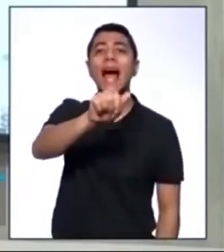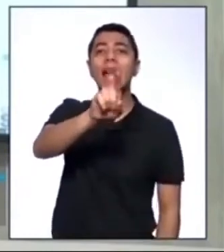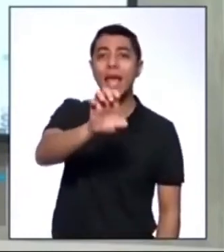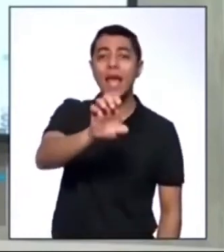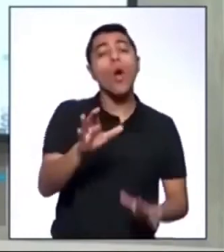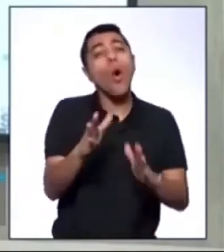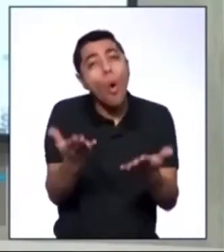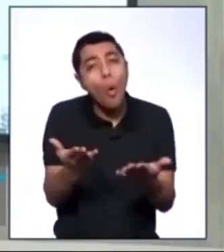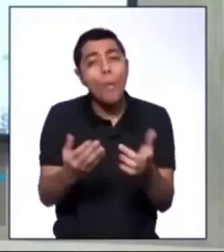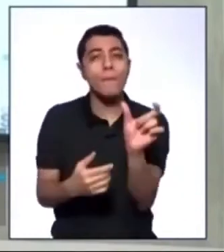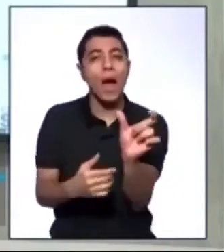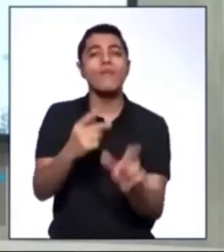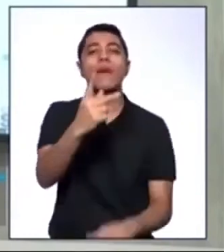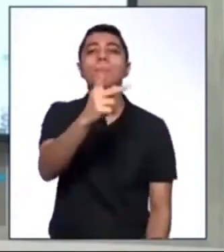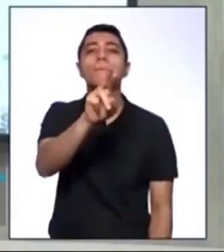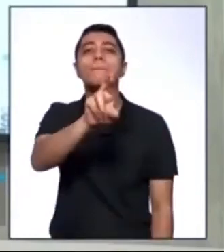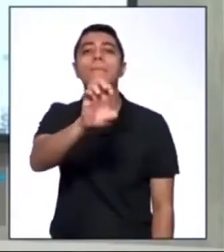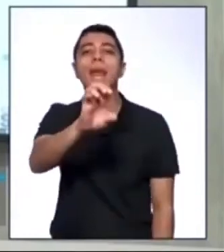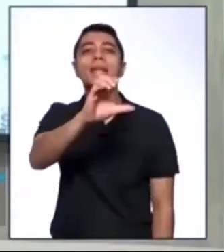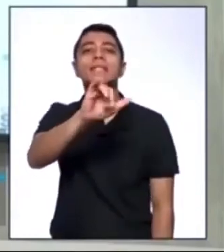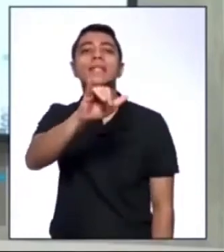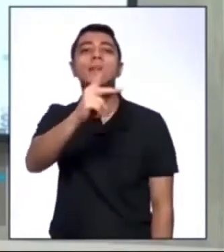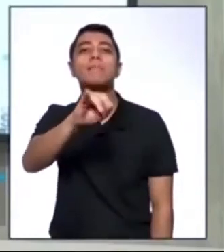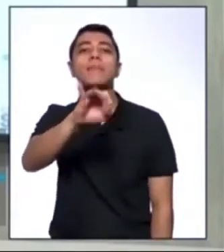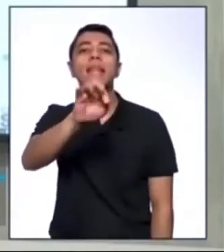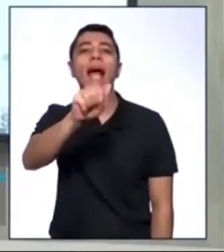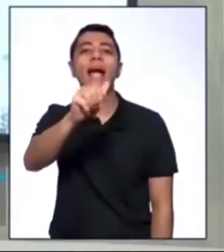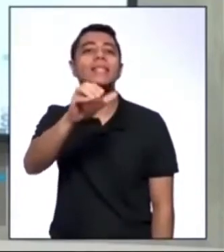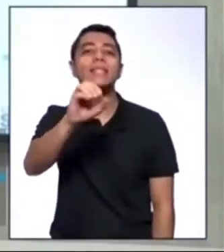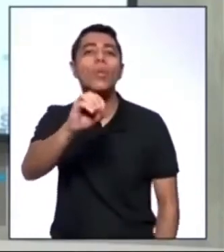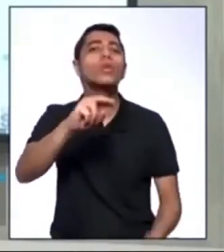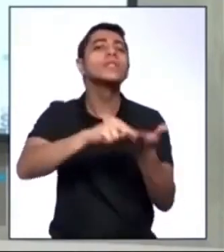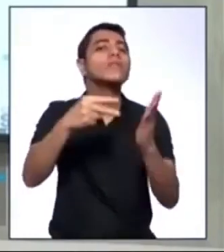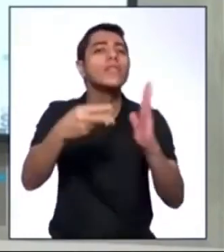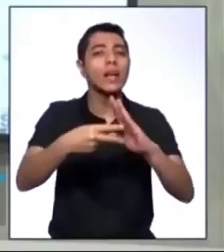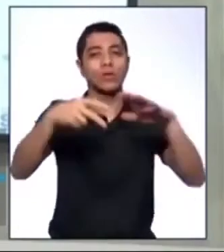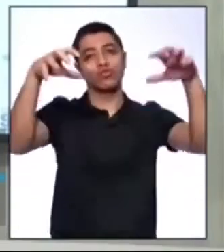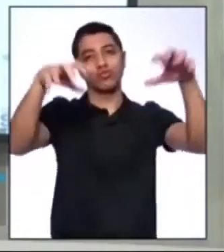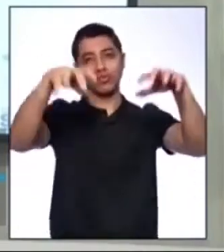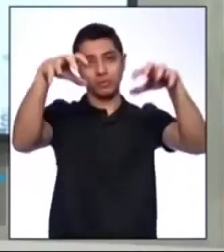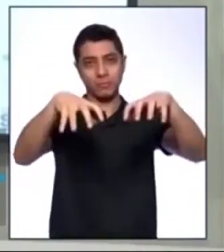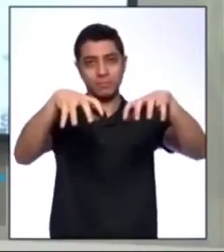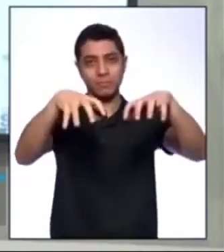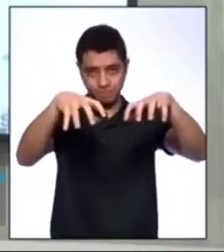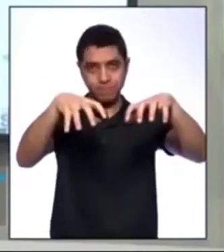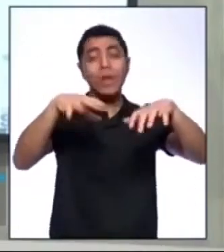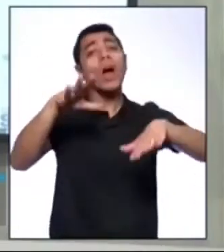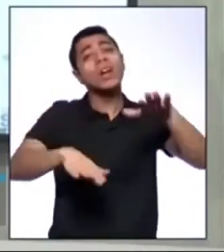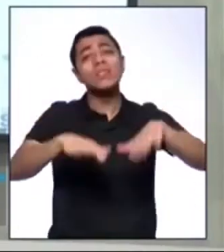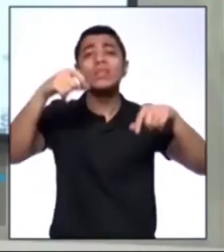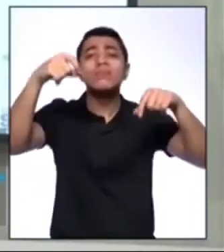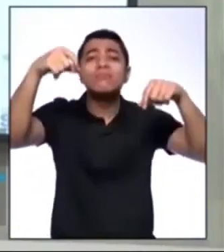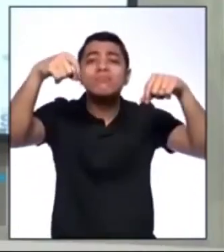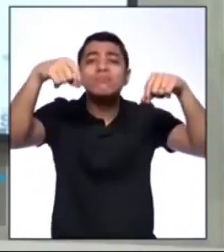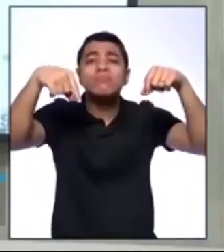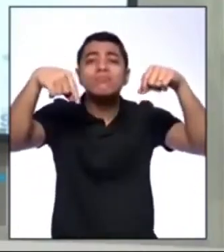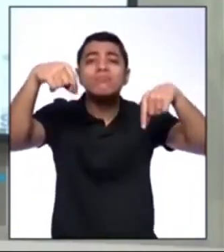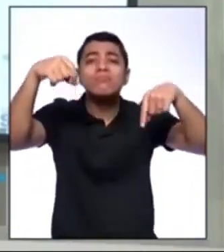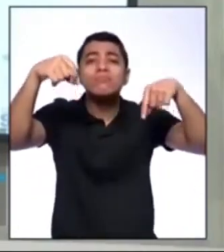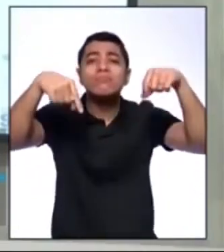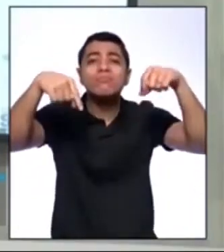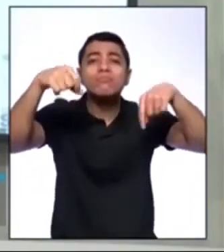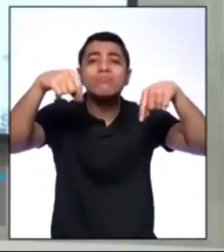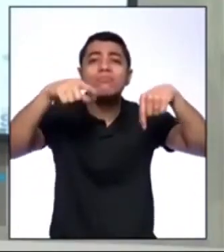de precipitações. Então, uma garoa, granizo, geada ou neve e chuva